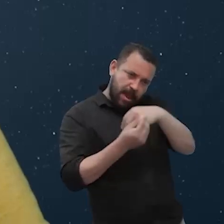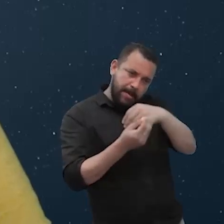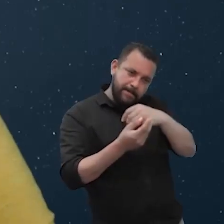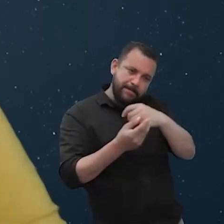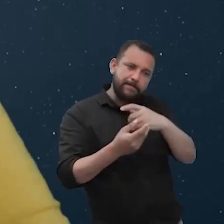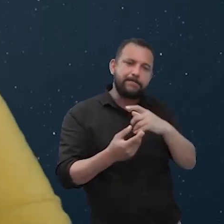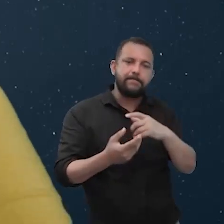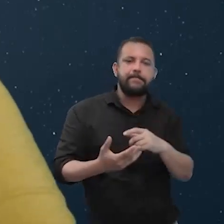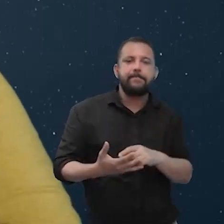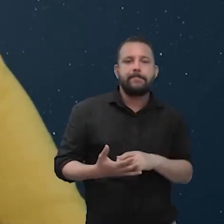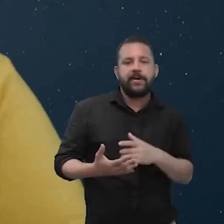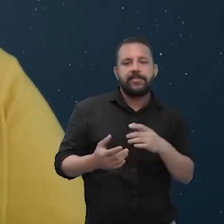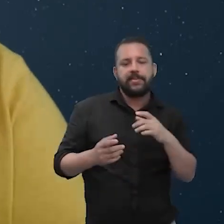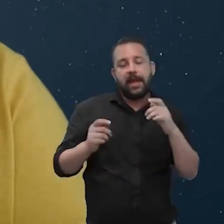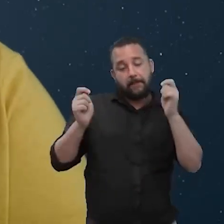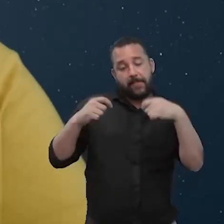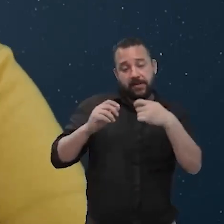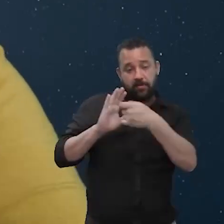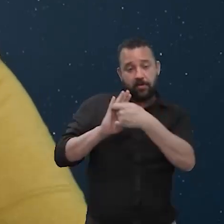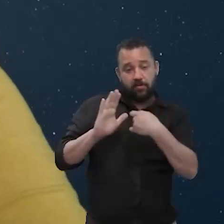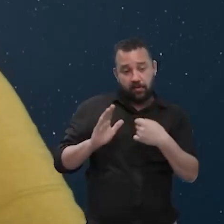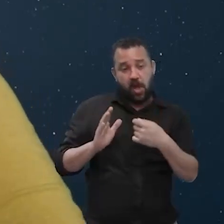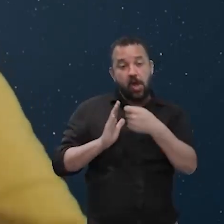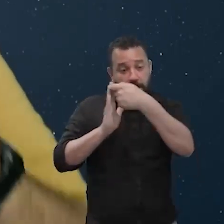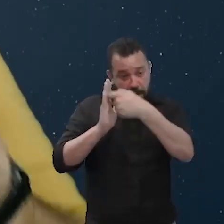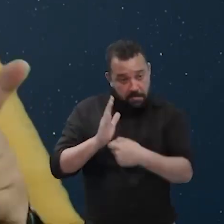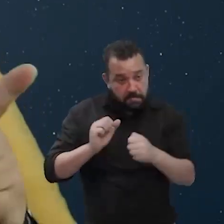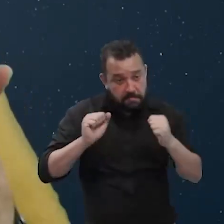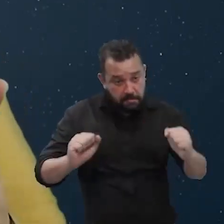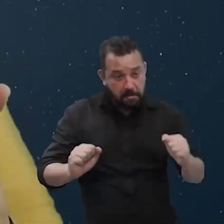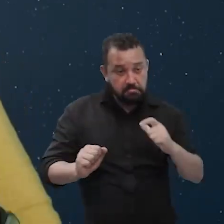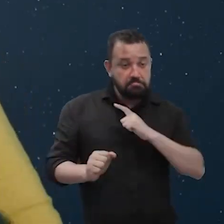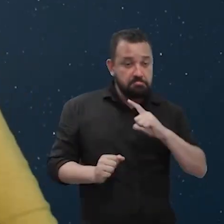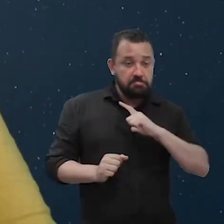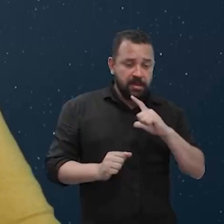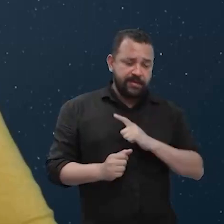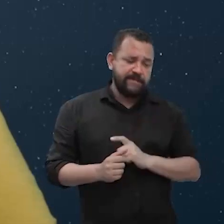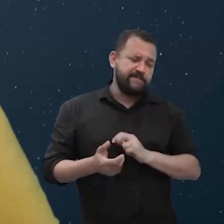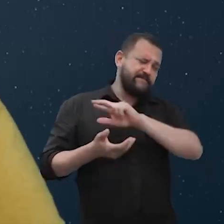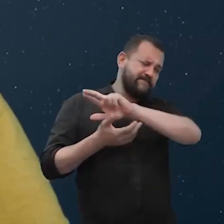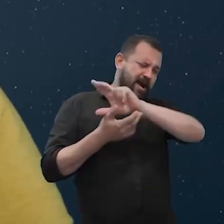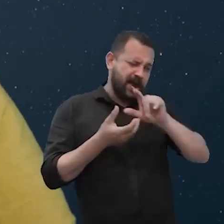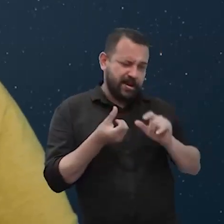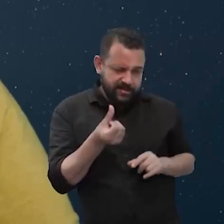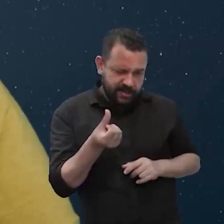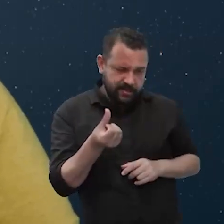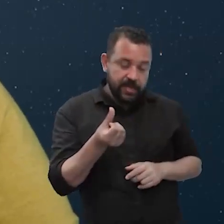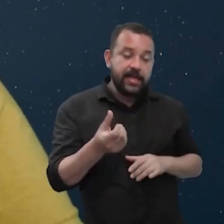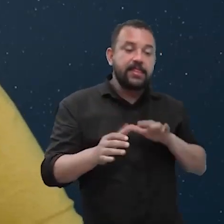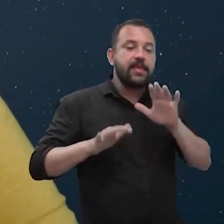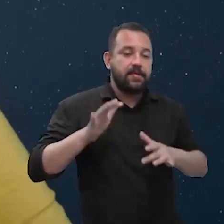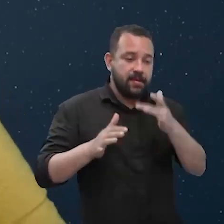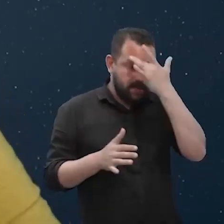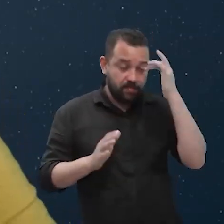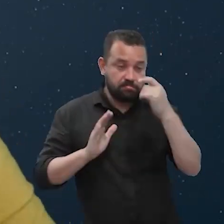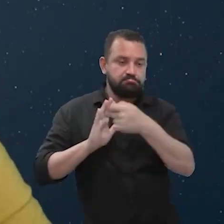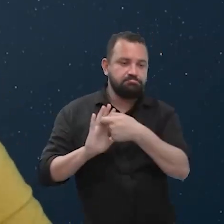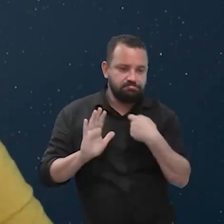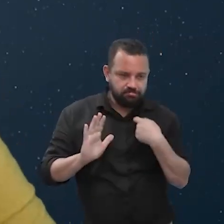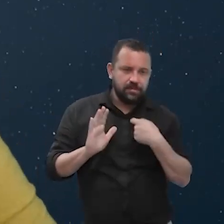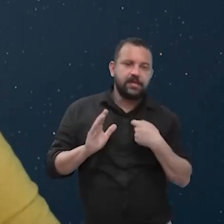do autor. Um texto, ele pode ter as 6 funções, vai depender do autor. Agora,